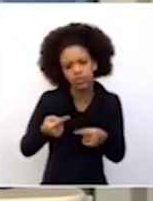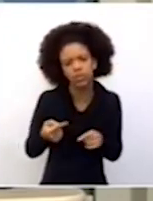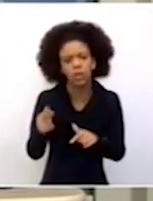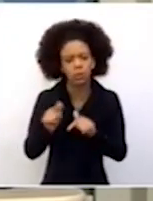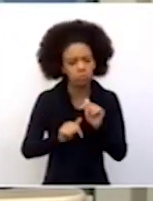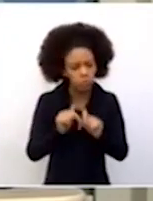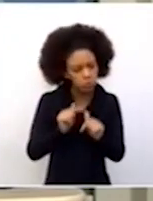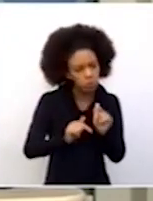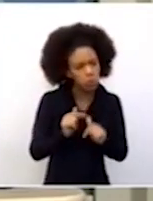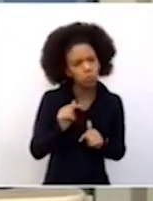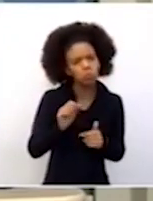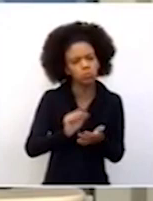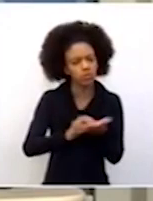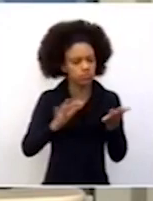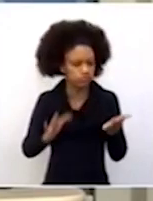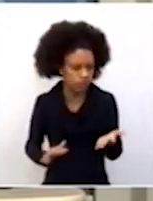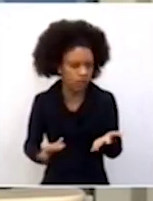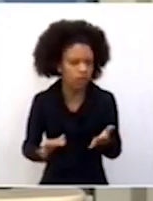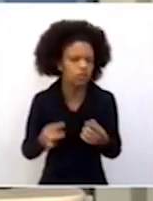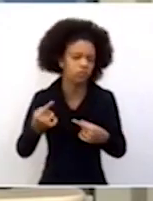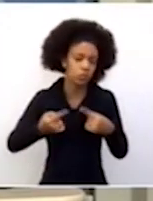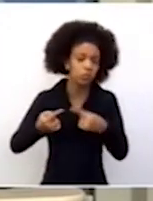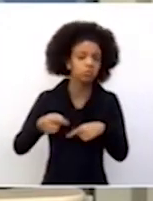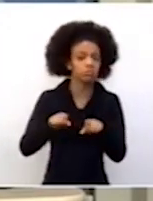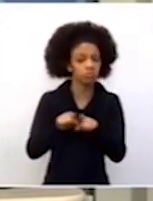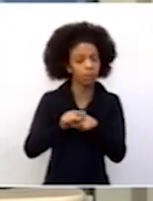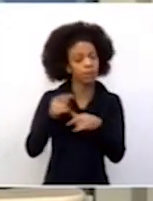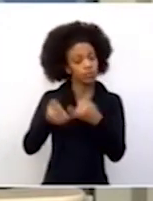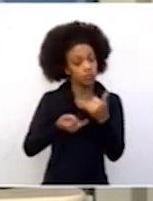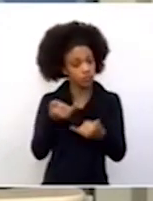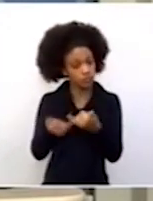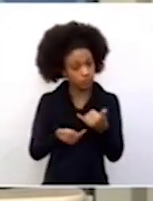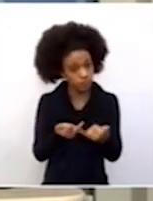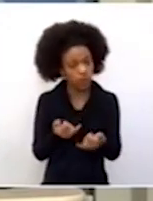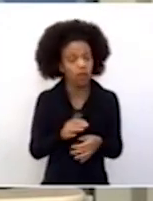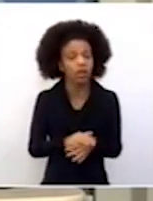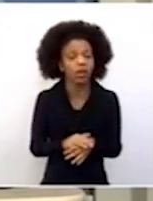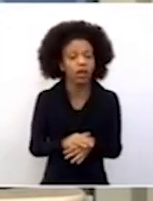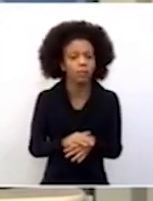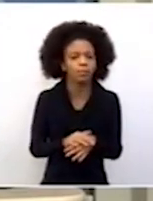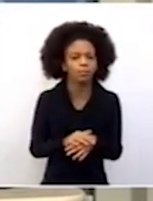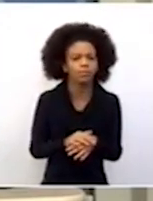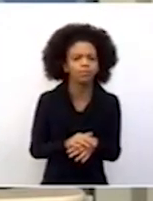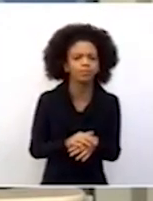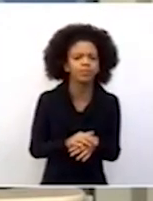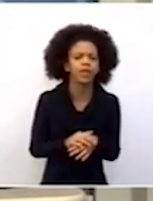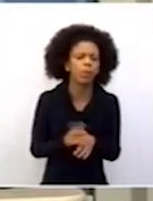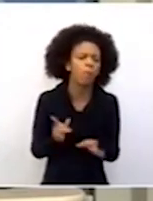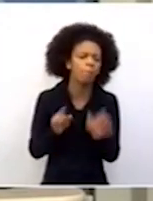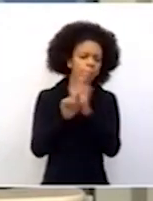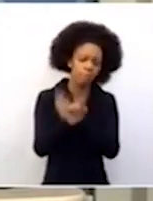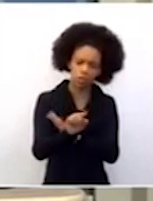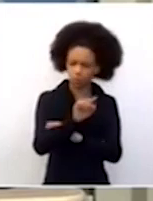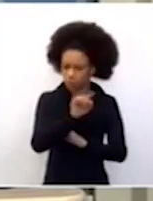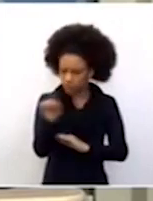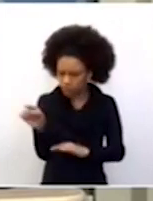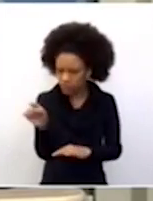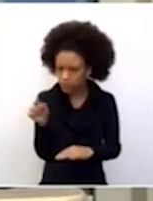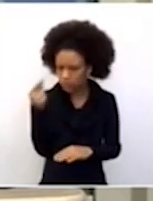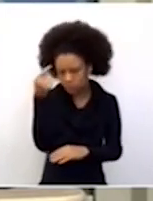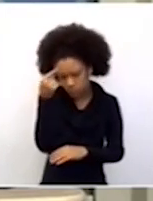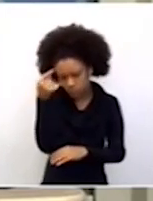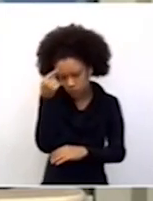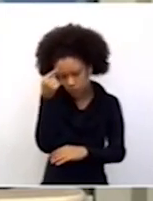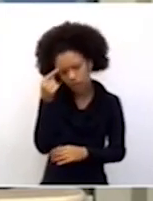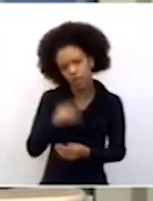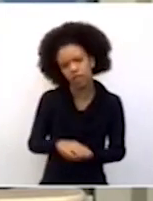elementos, esse tipo de atividades, que nós vamos discutir também com as brincadeiras, com os jogos, eu vou colocar uma questão questão que aí vocês poderão refletir,